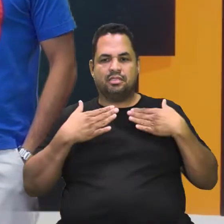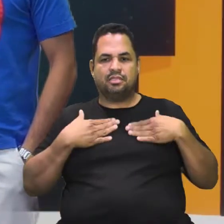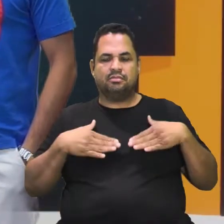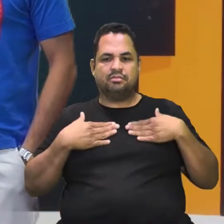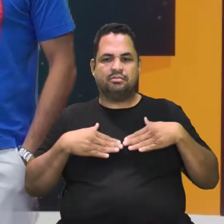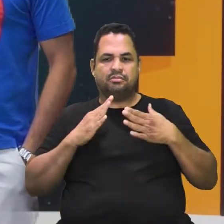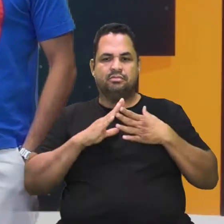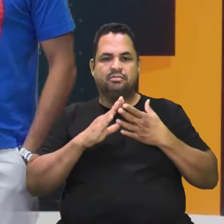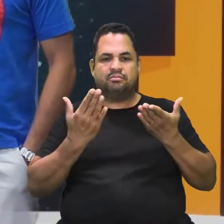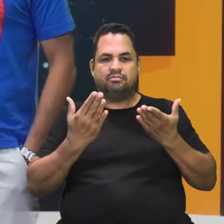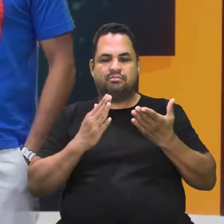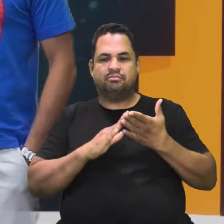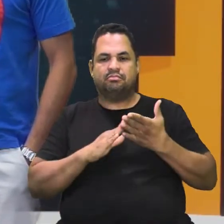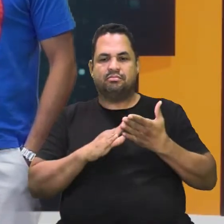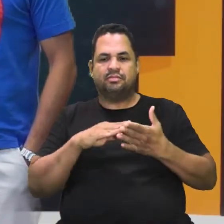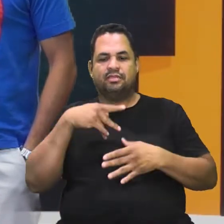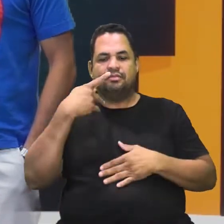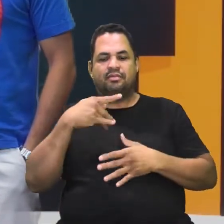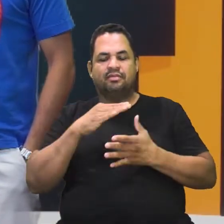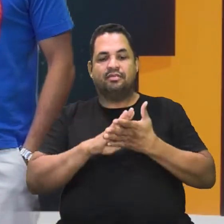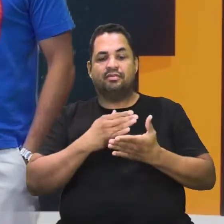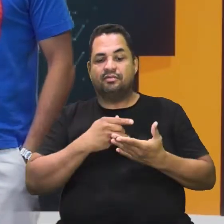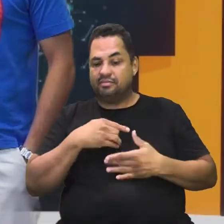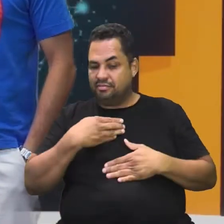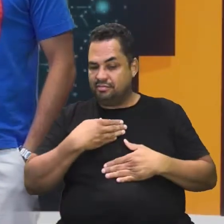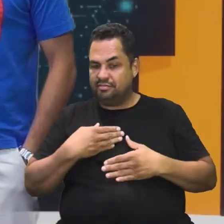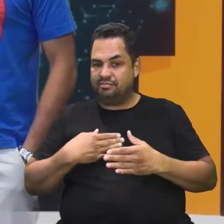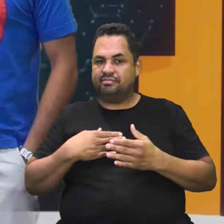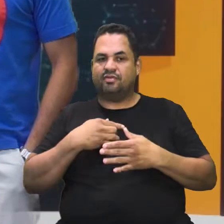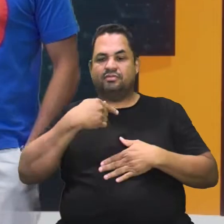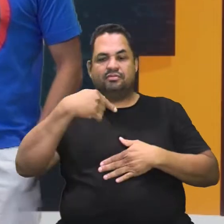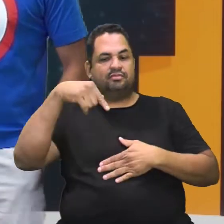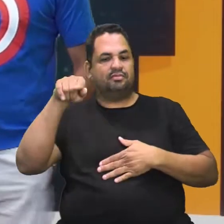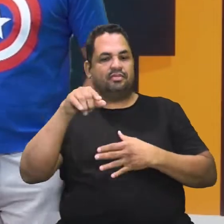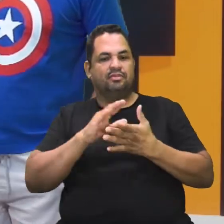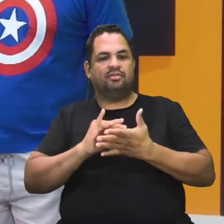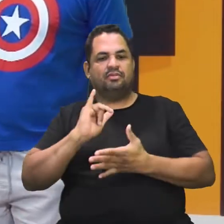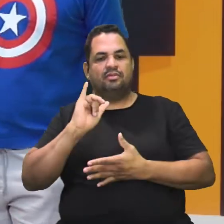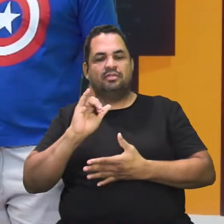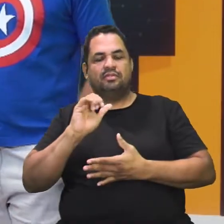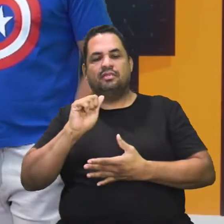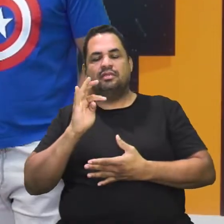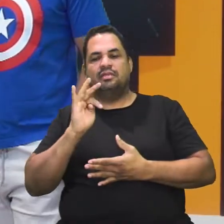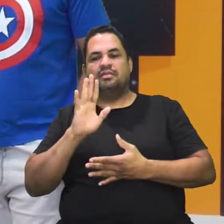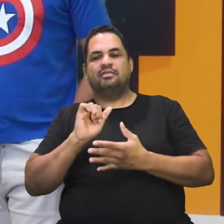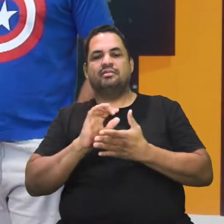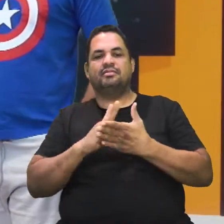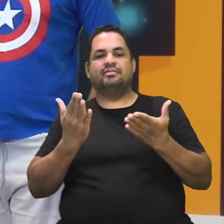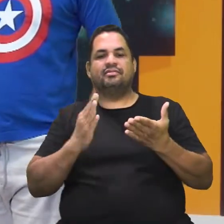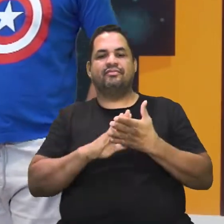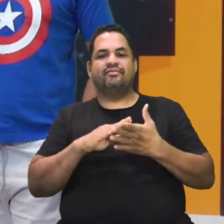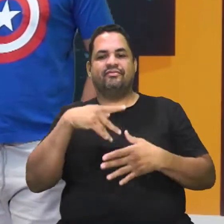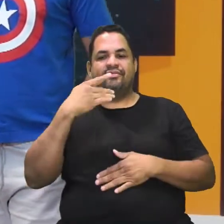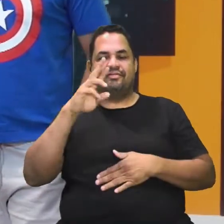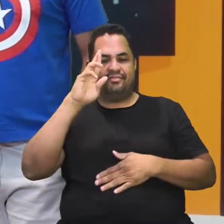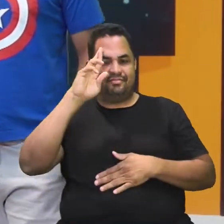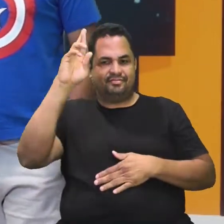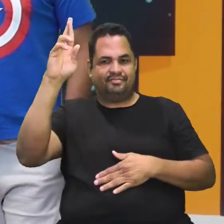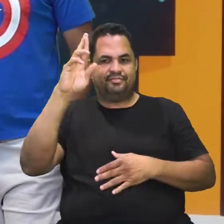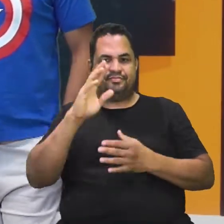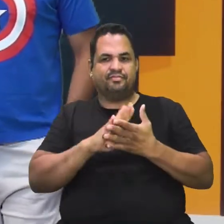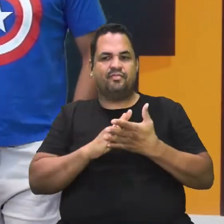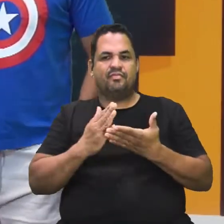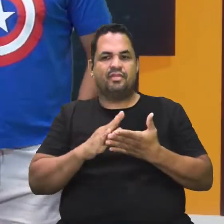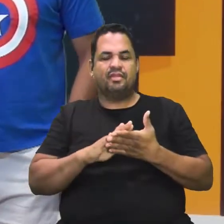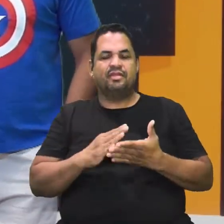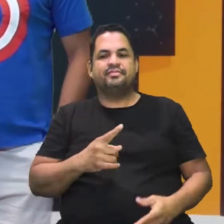prometeu que nós íamos no IATA. Lembra? Vamos sim. Eu lembro, você me prometeu. Vamos falar com a chefe e nós vamos